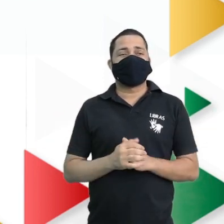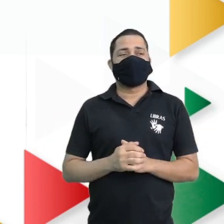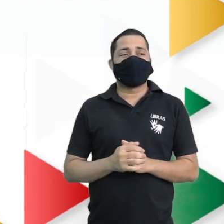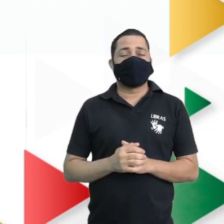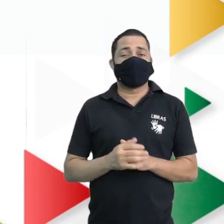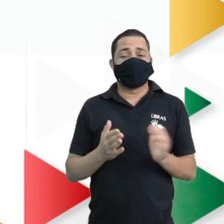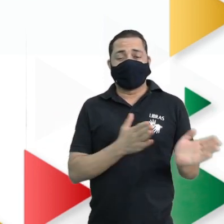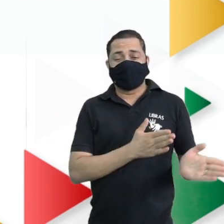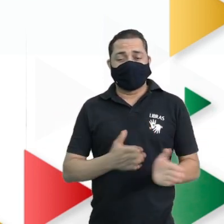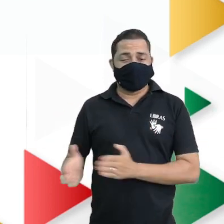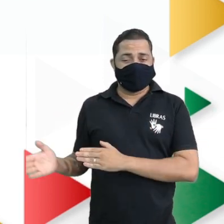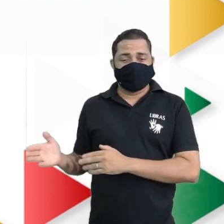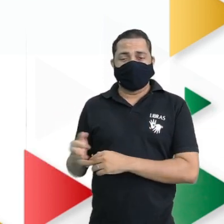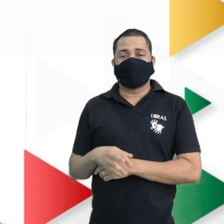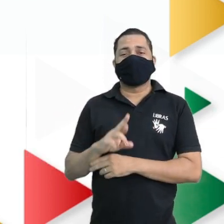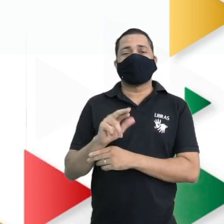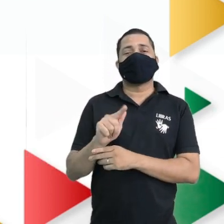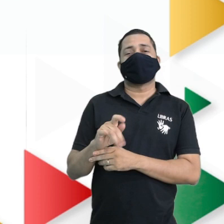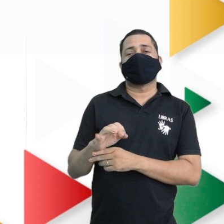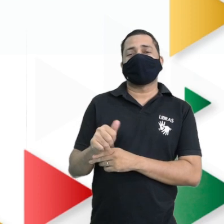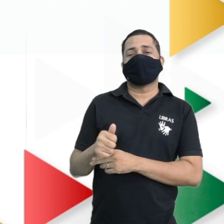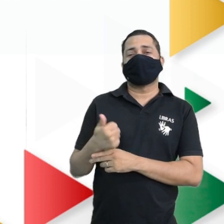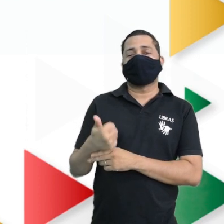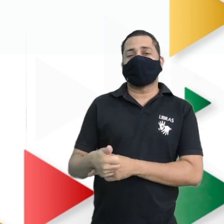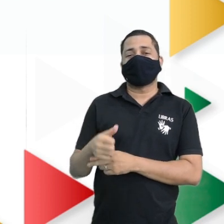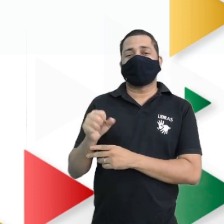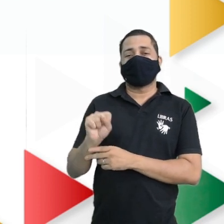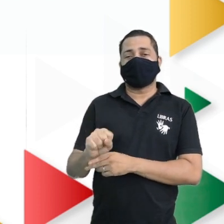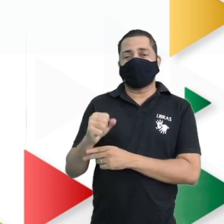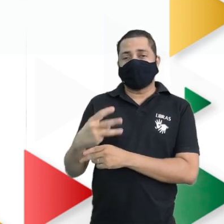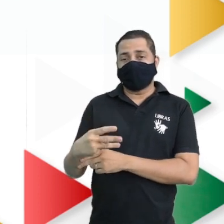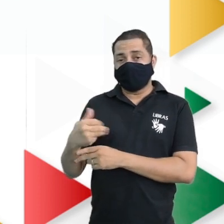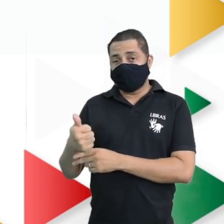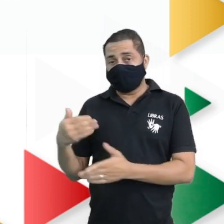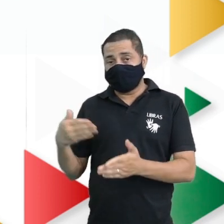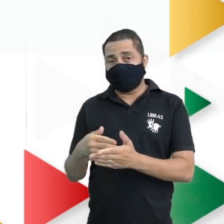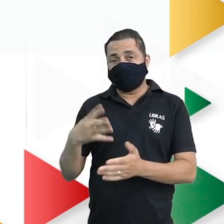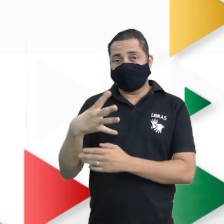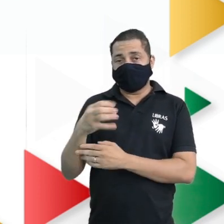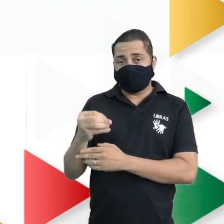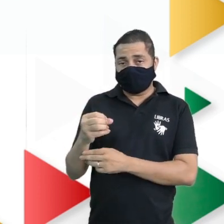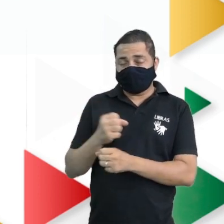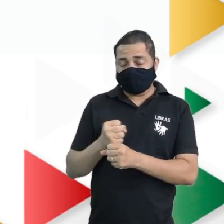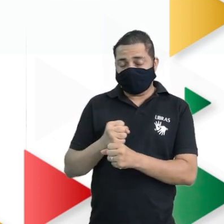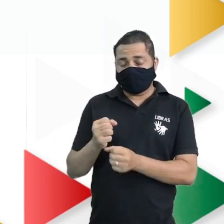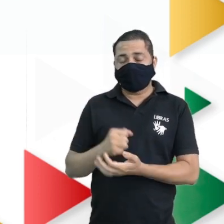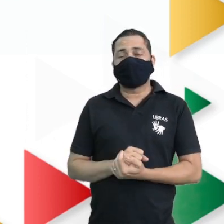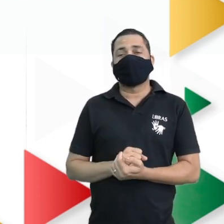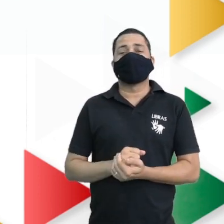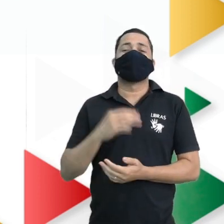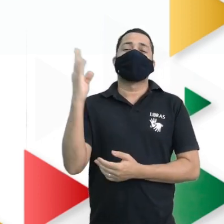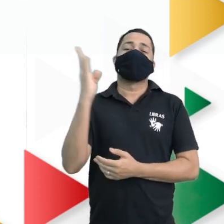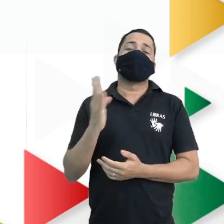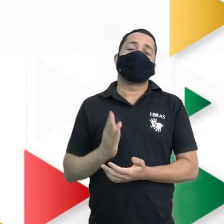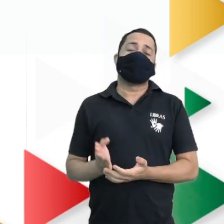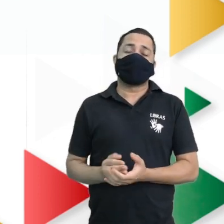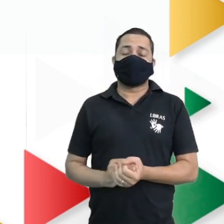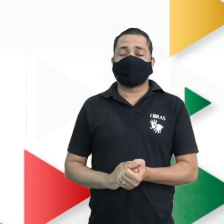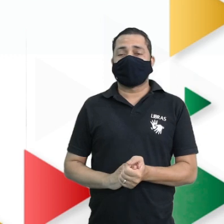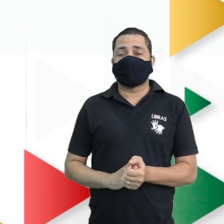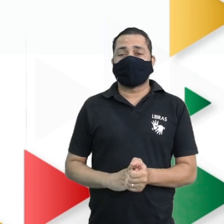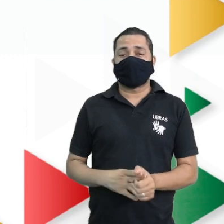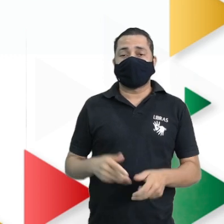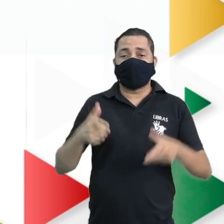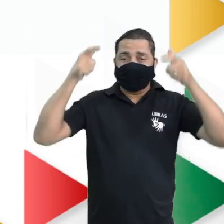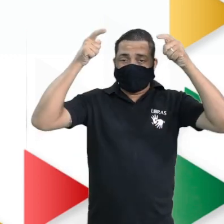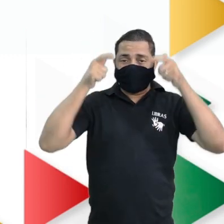O período regencial vai de 1831 a 1840. Tá. Foi época que o Brasil foi governado por regência, pois o herdeiro